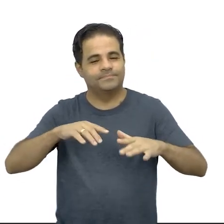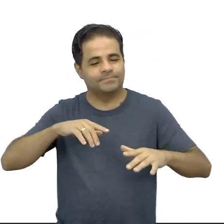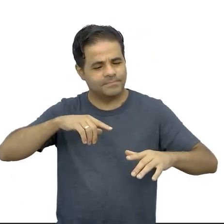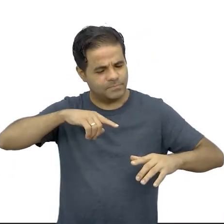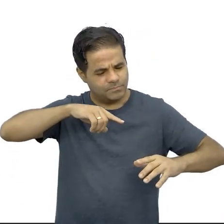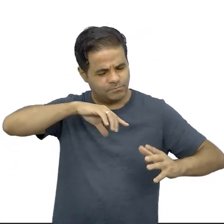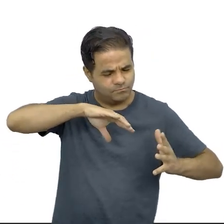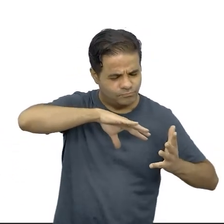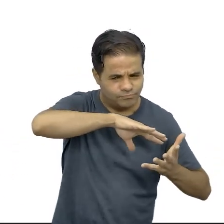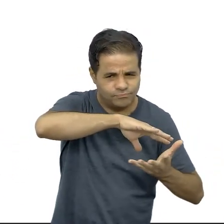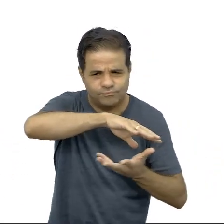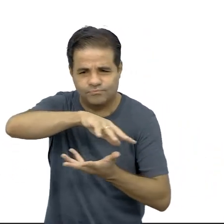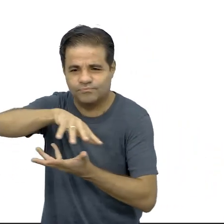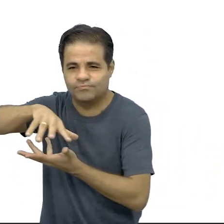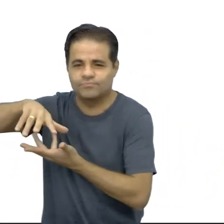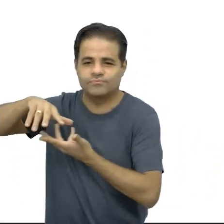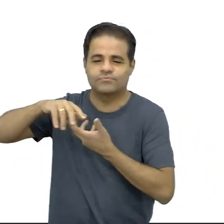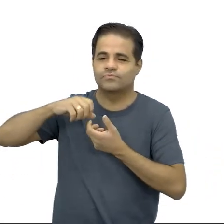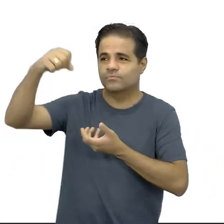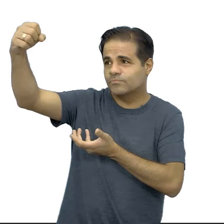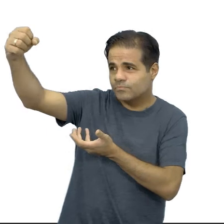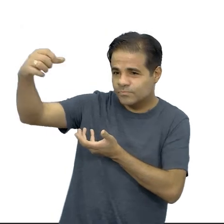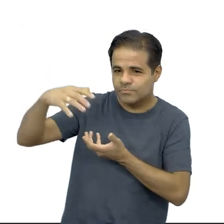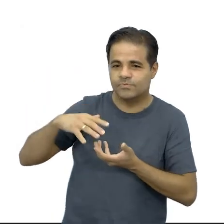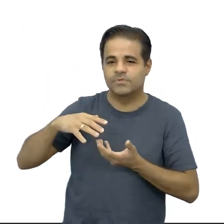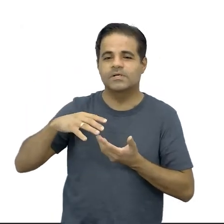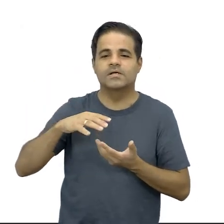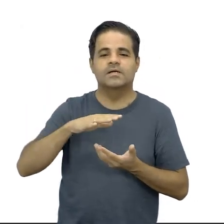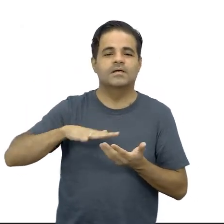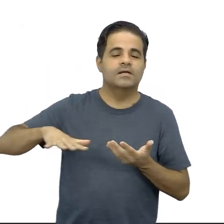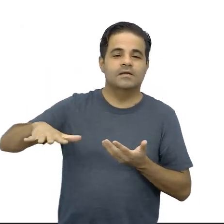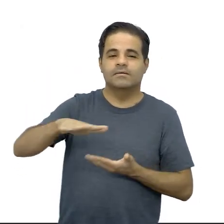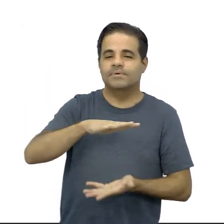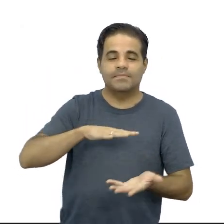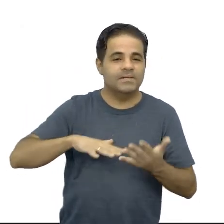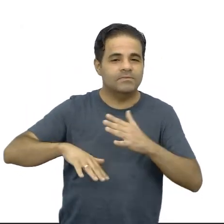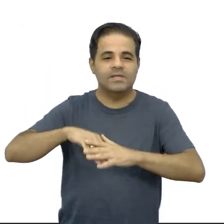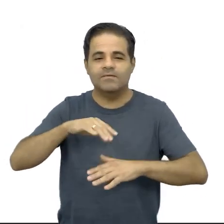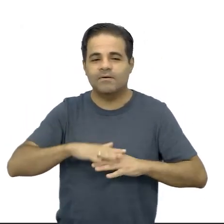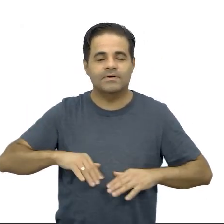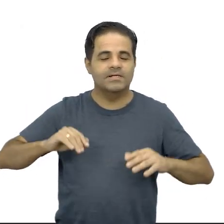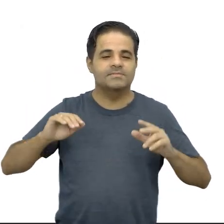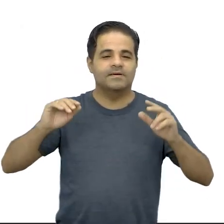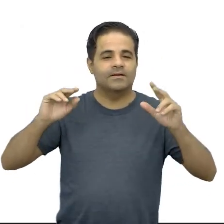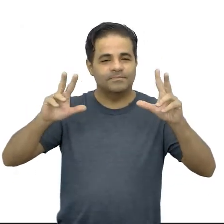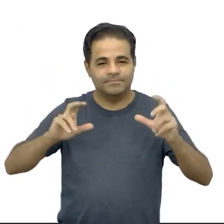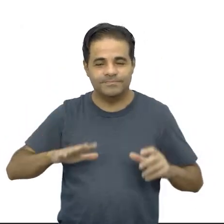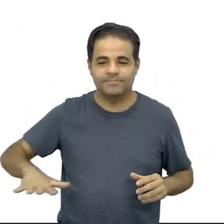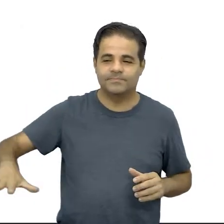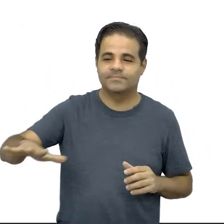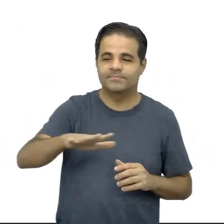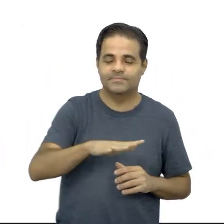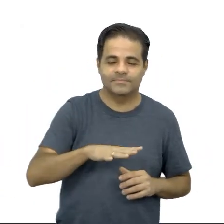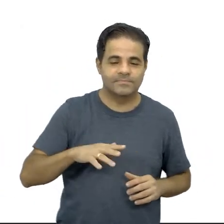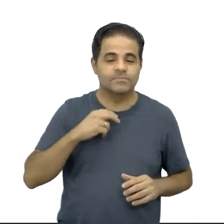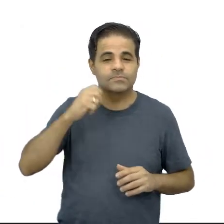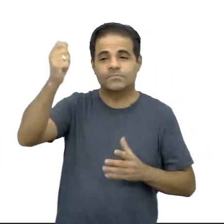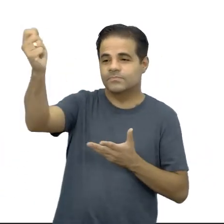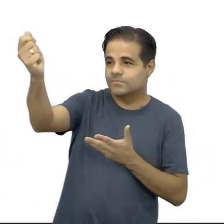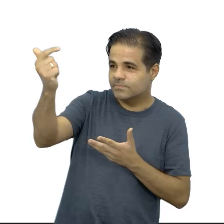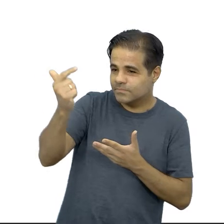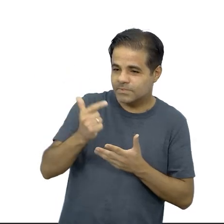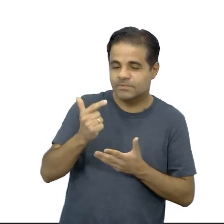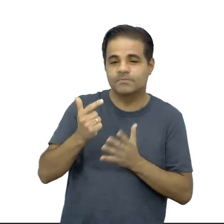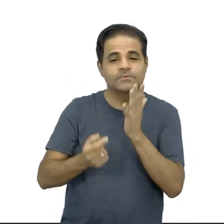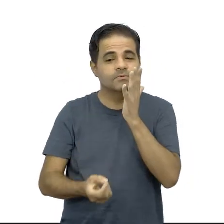da Terra e da inclinação de seu eixo de rotação em relação ao plano de sua órbita em torno do Sol